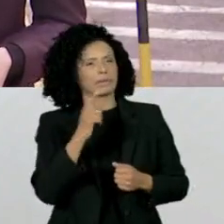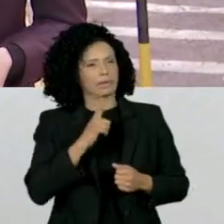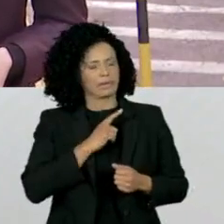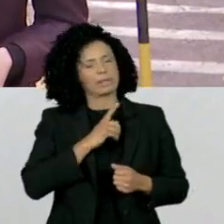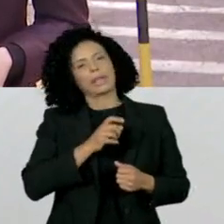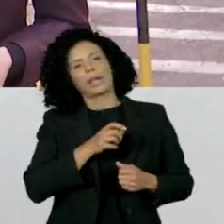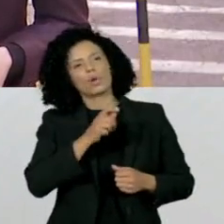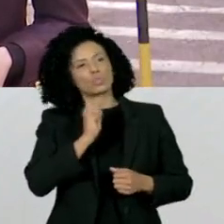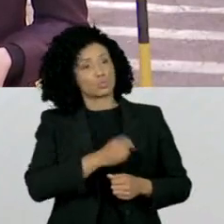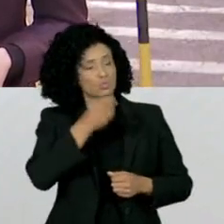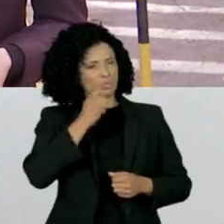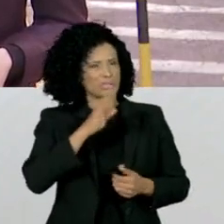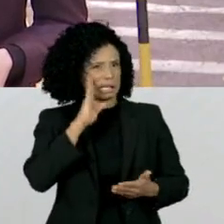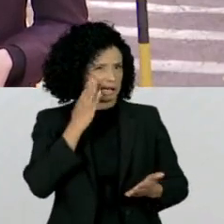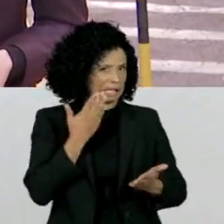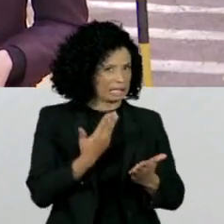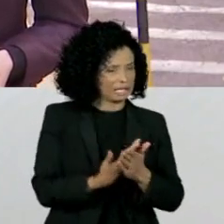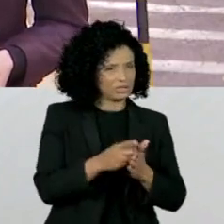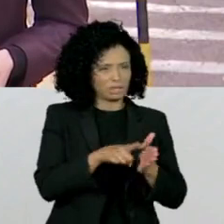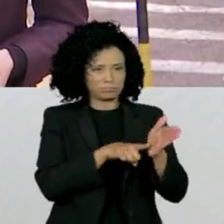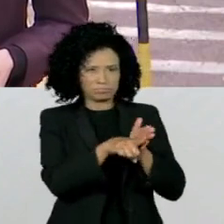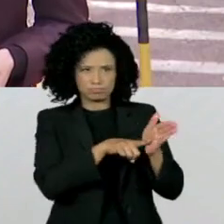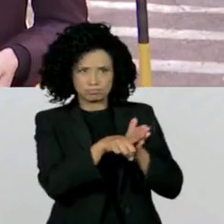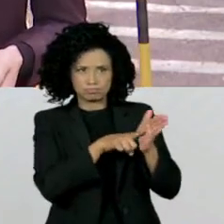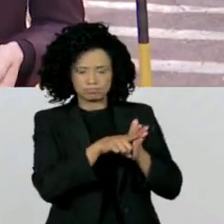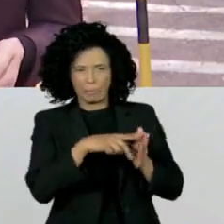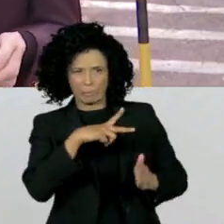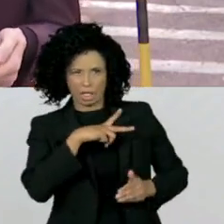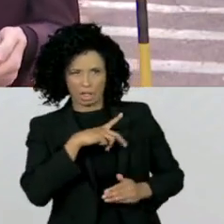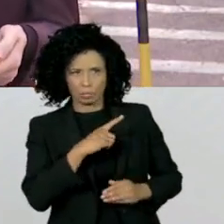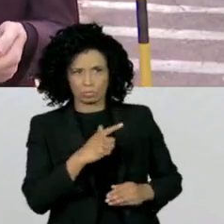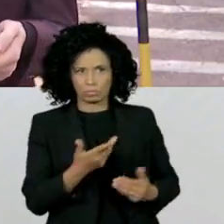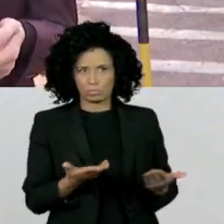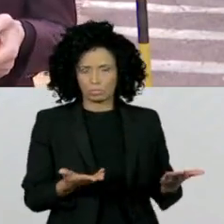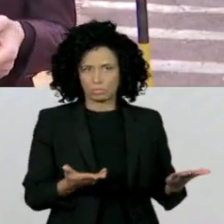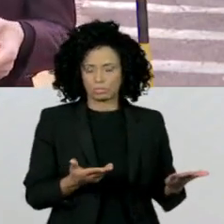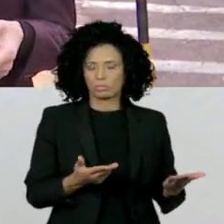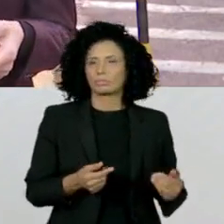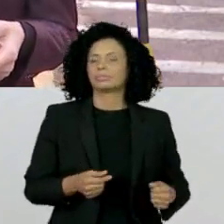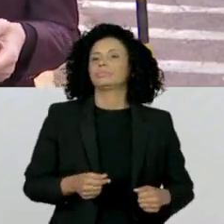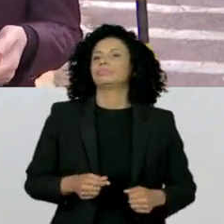delegado acredita que a autonomia investigativa está em risco?